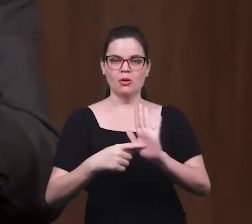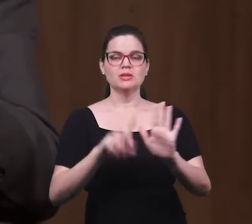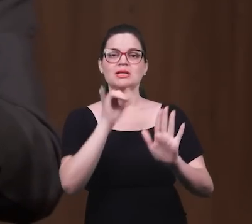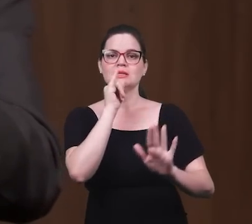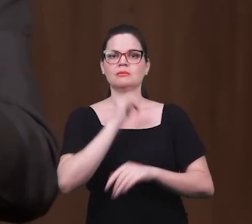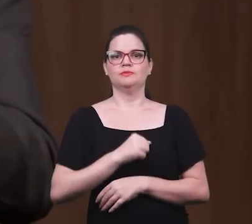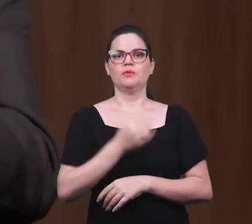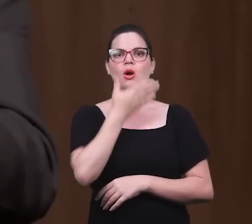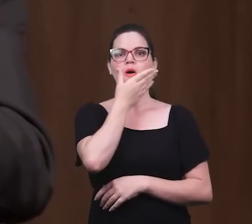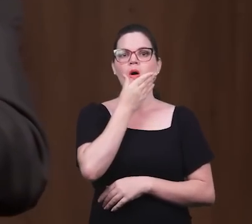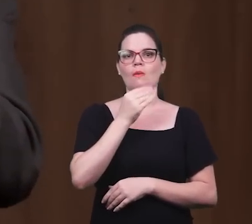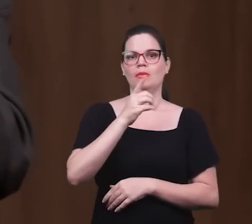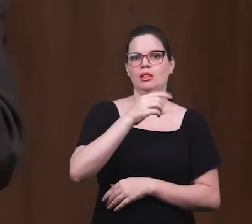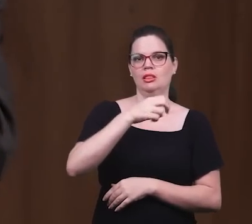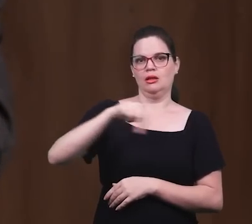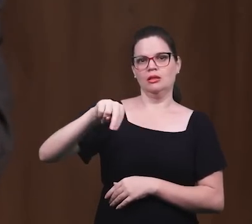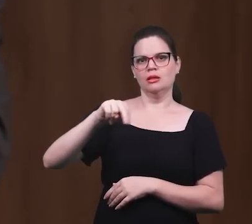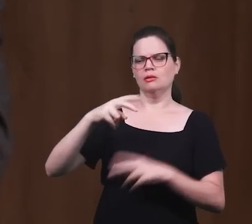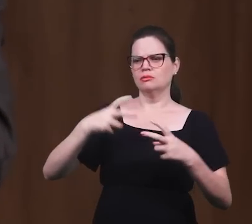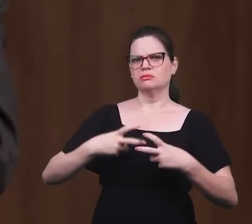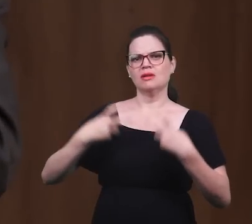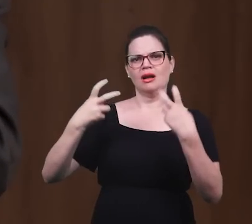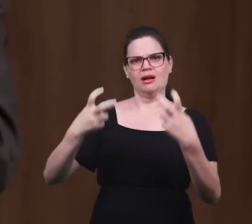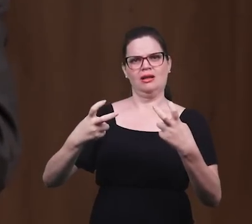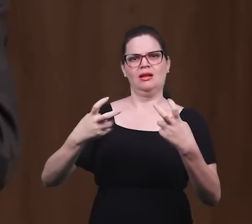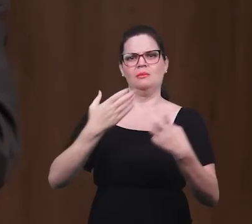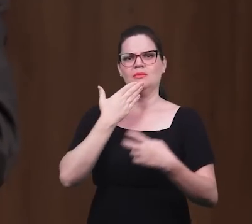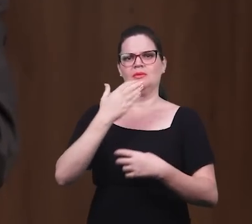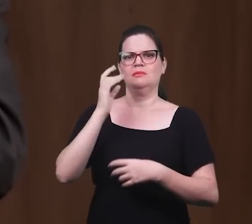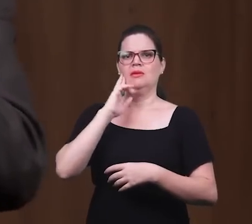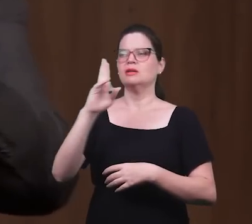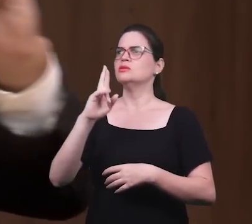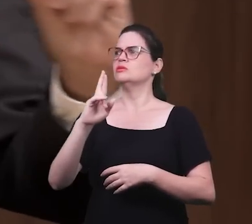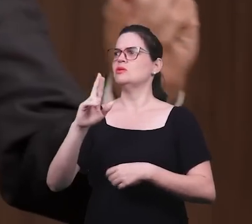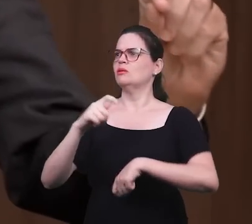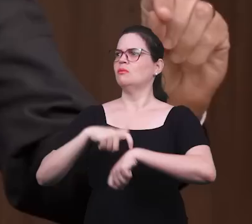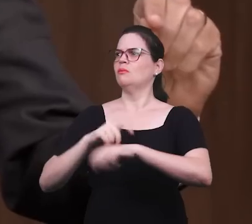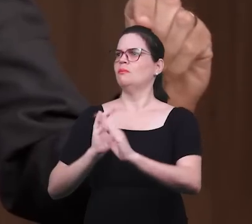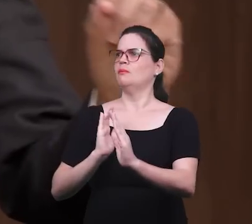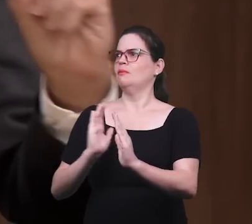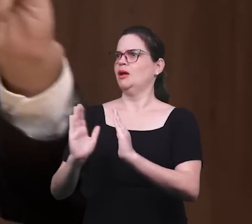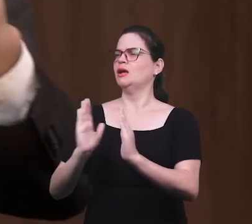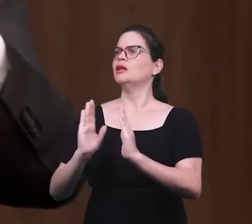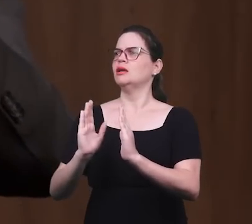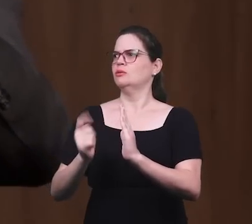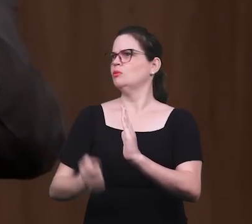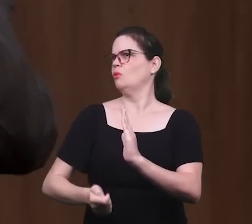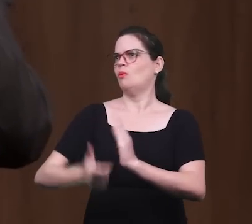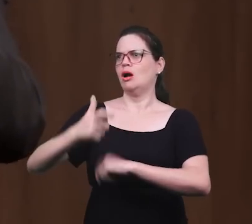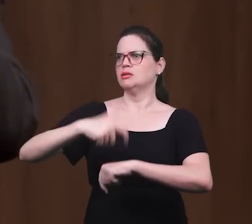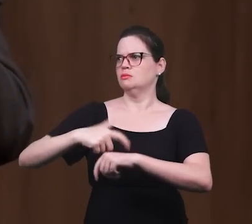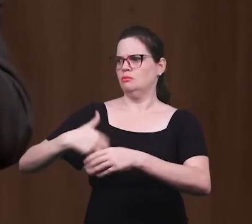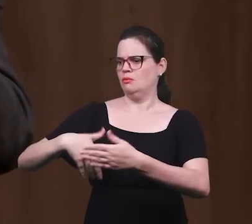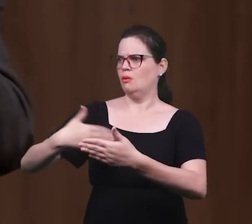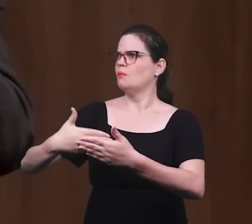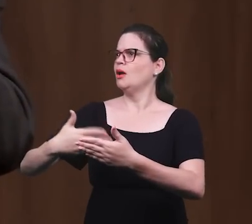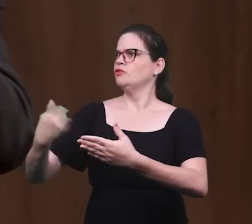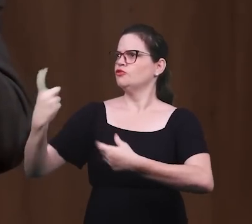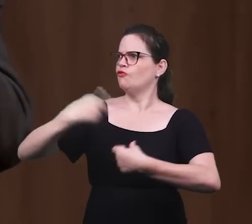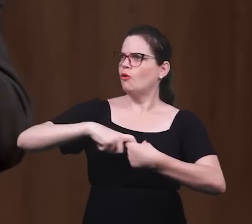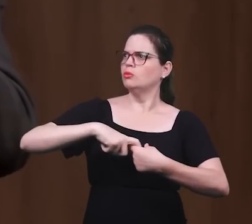clamar que era tempo de voltar, ele vai citar a profecia de Jeremias. Senhor, o Senhor